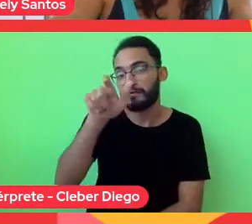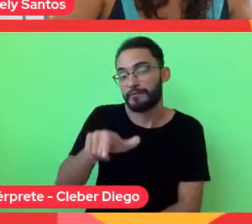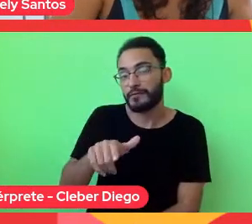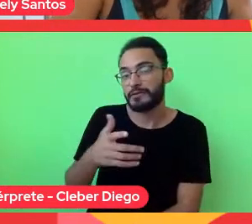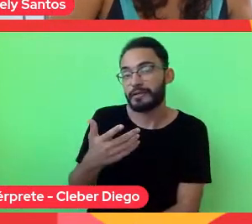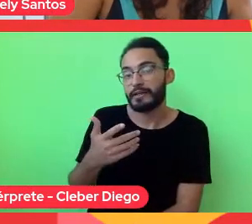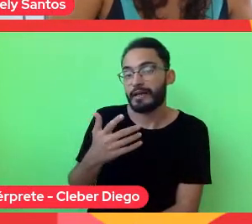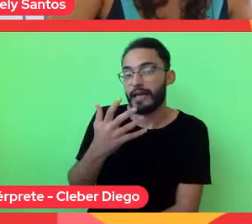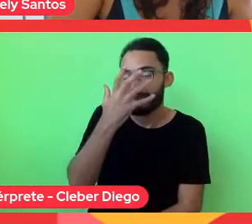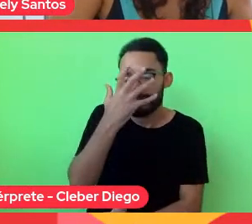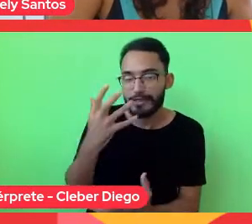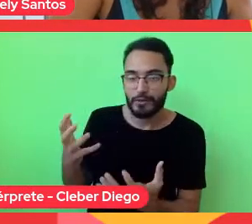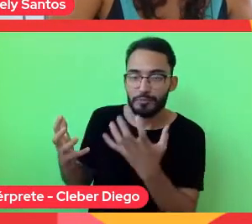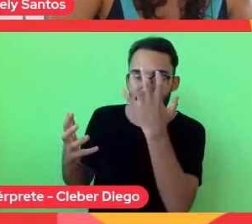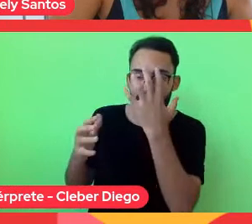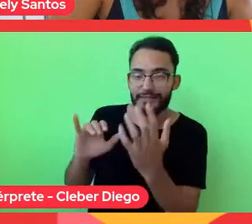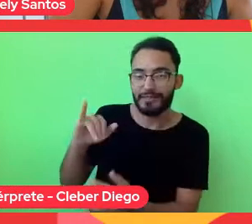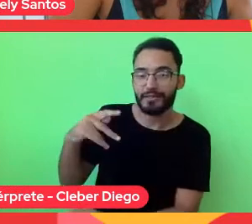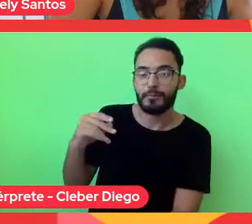Síndrome do impostor,